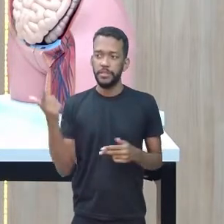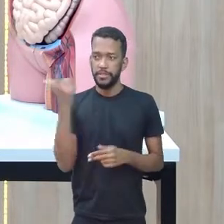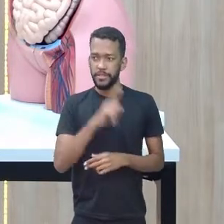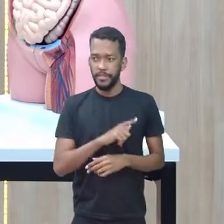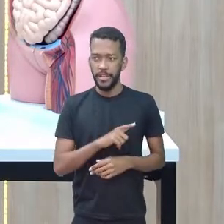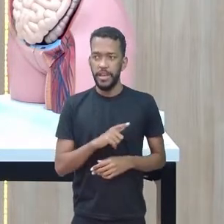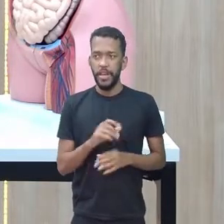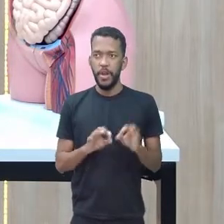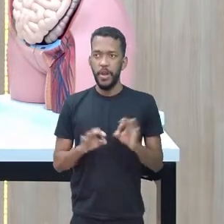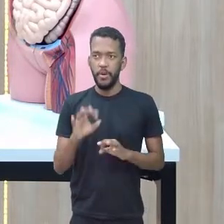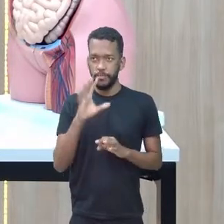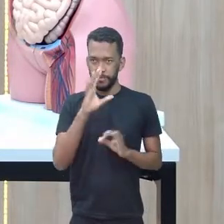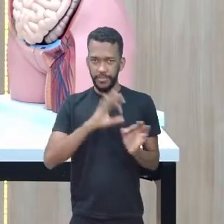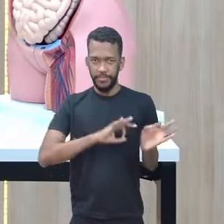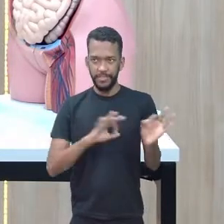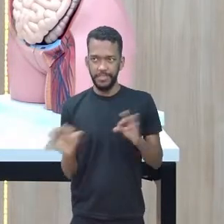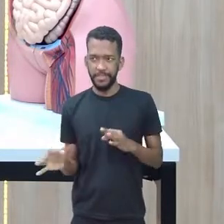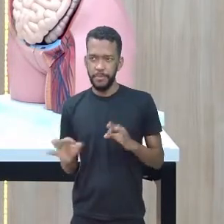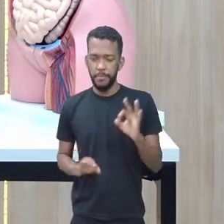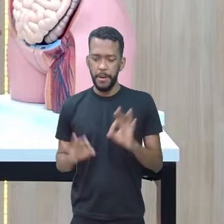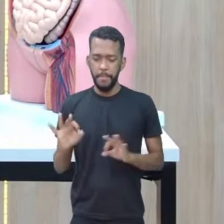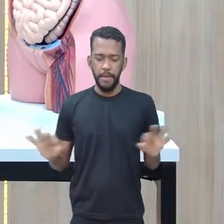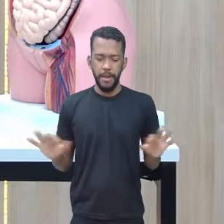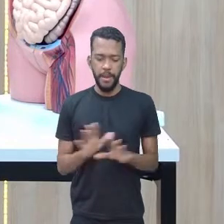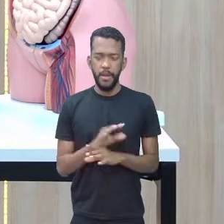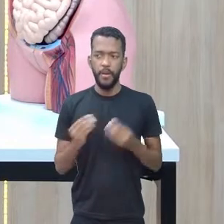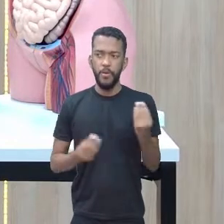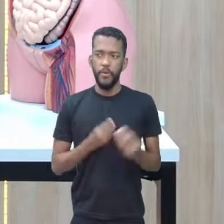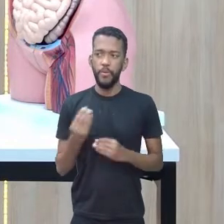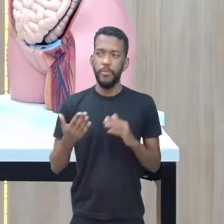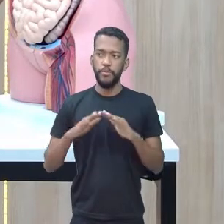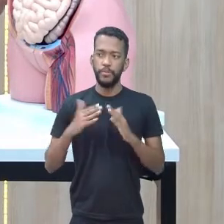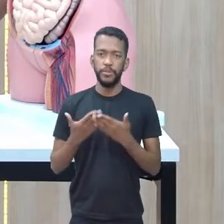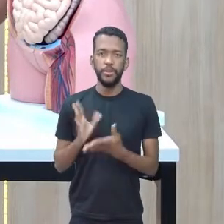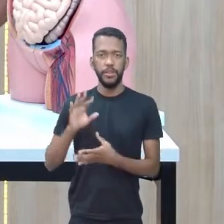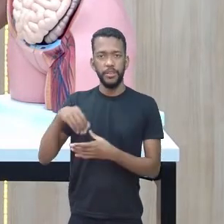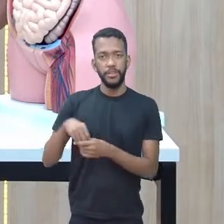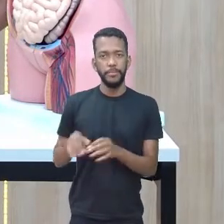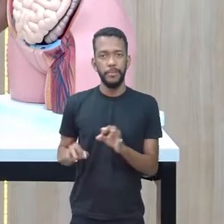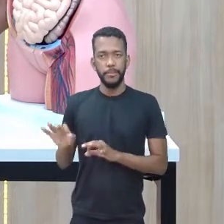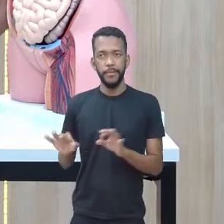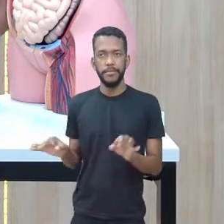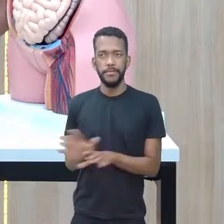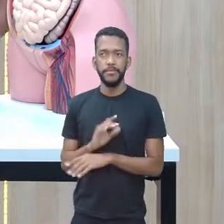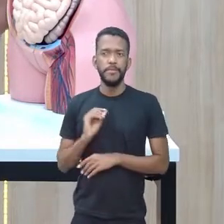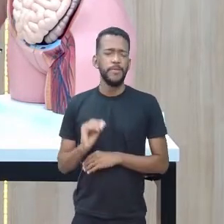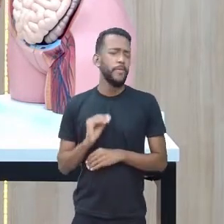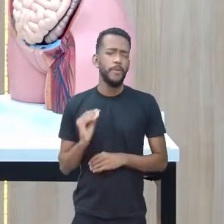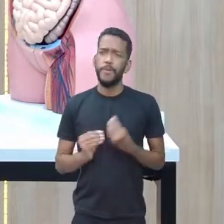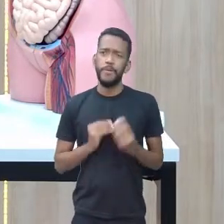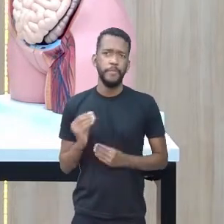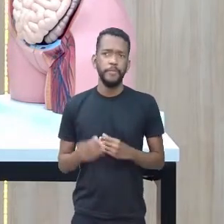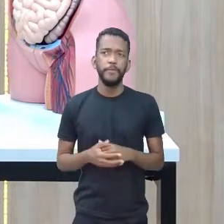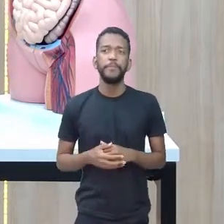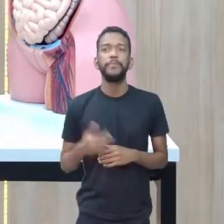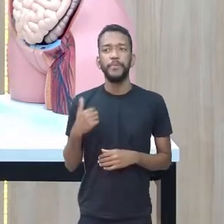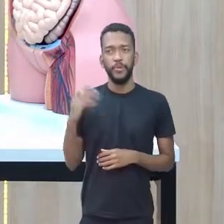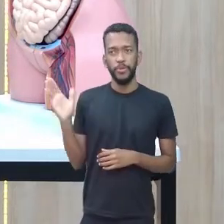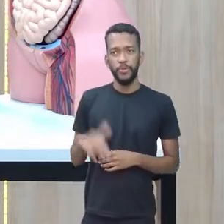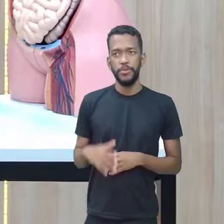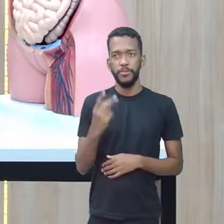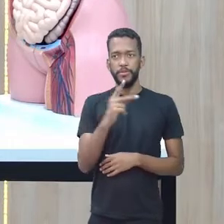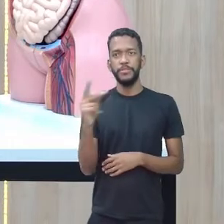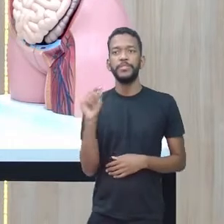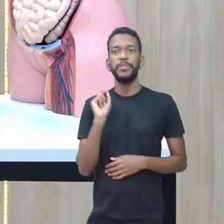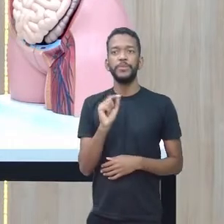observação? Como é que a senhora vai preparar? Como é na escola essa questão da preparação? Aí eu trouxe para vocês aqui,